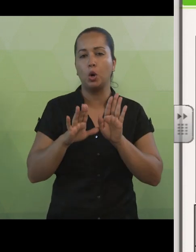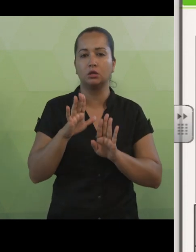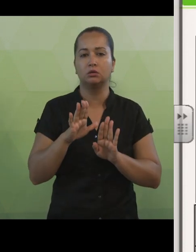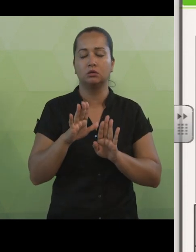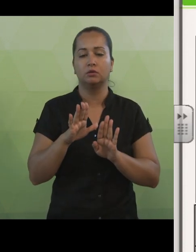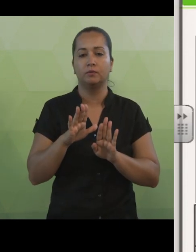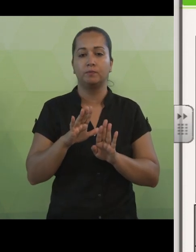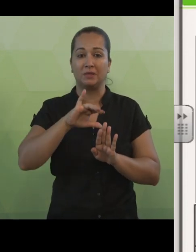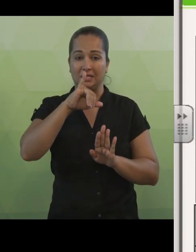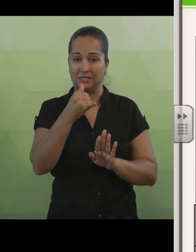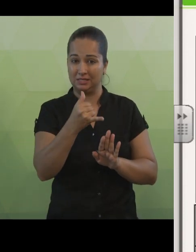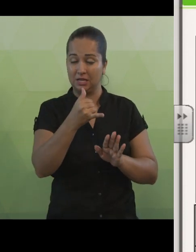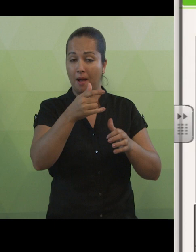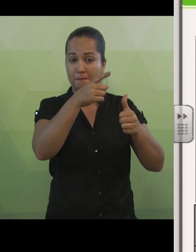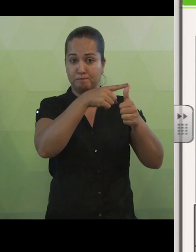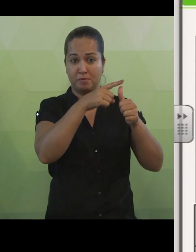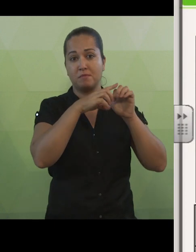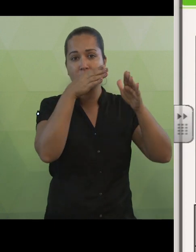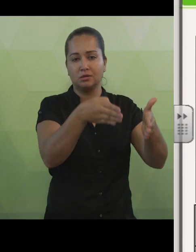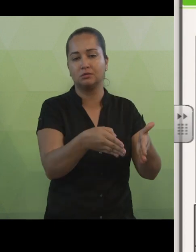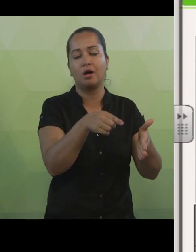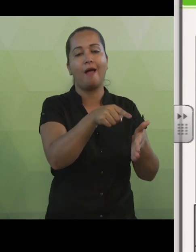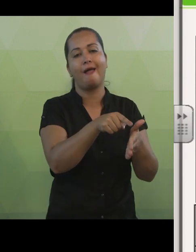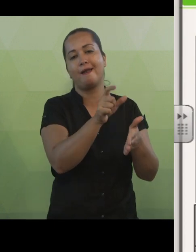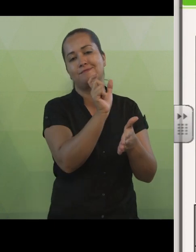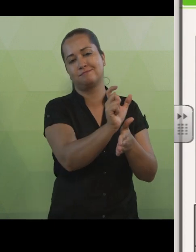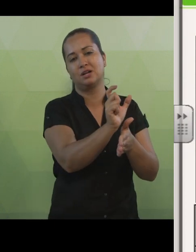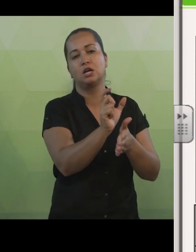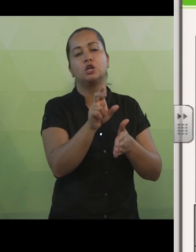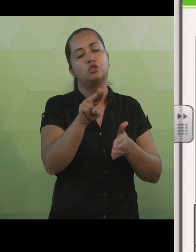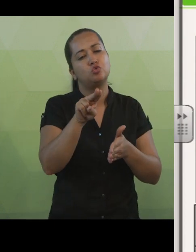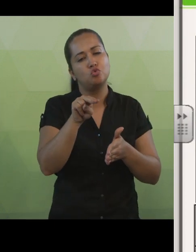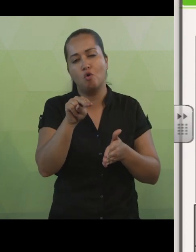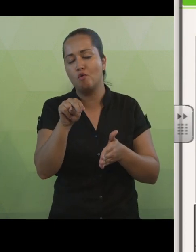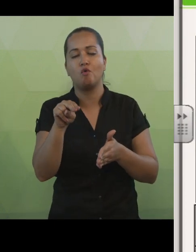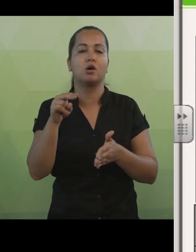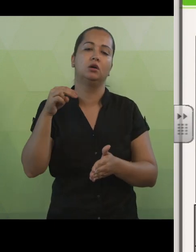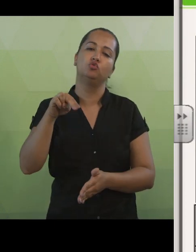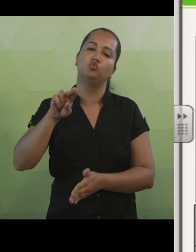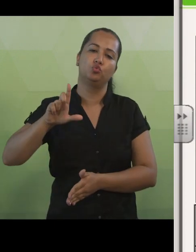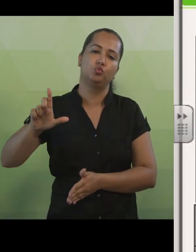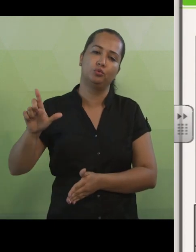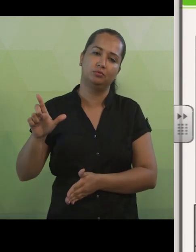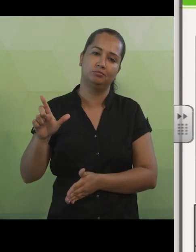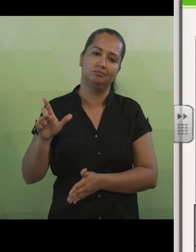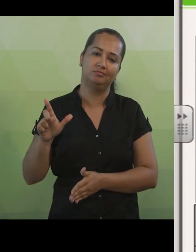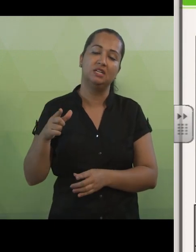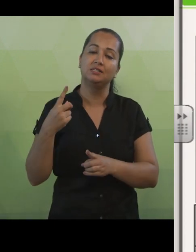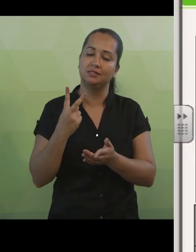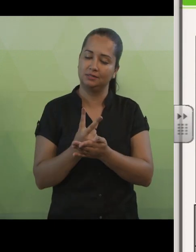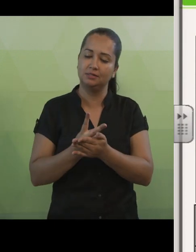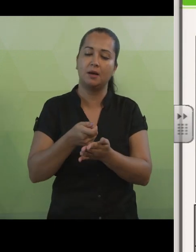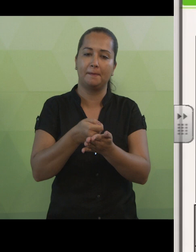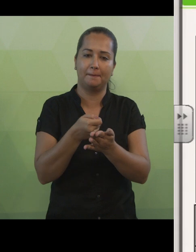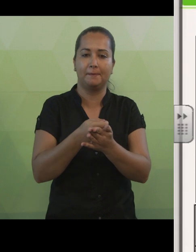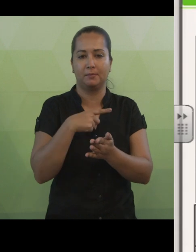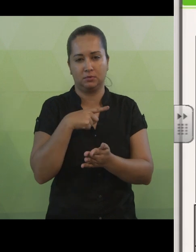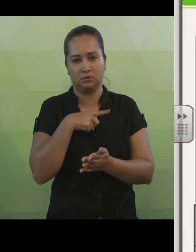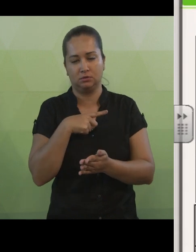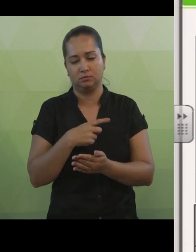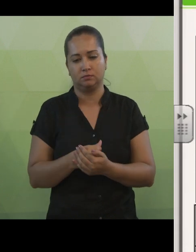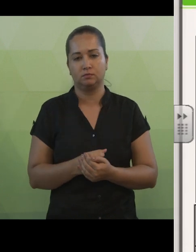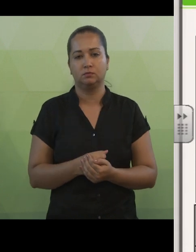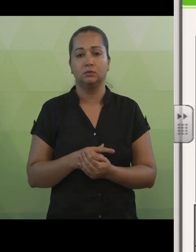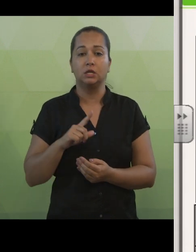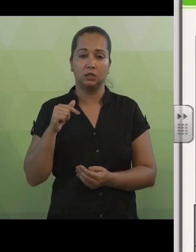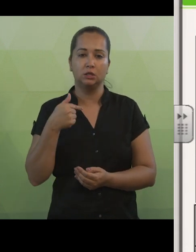vai poder ser null, ou seja, ele nunca pode ser vazio. Então, tudo isso é um tipo de restrição. Se nós não criarmos uma restrição que